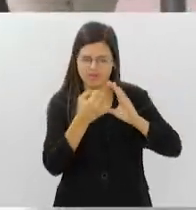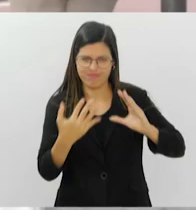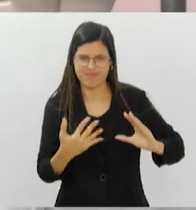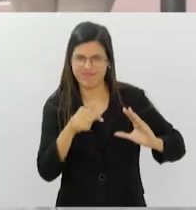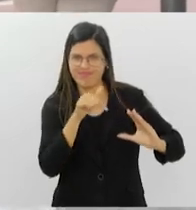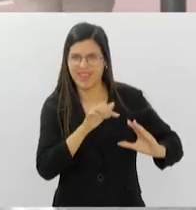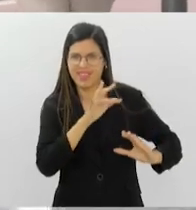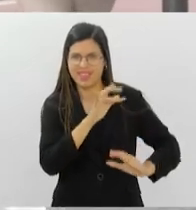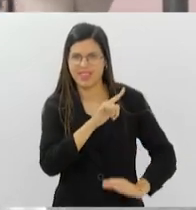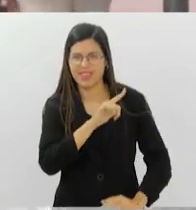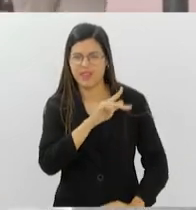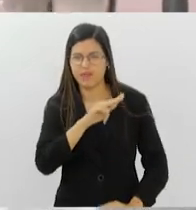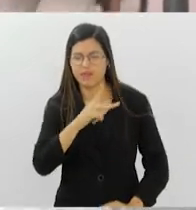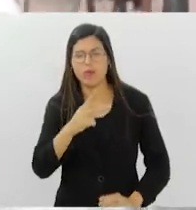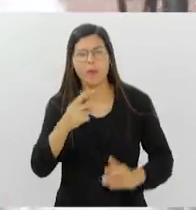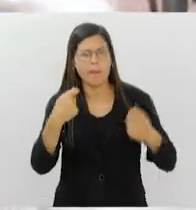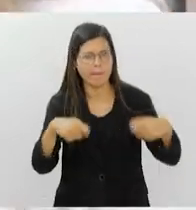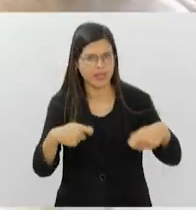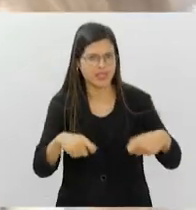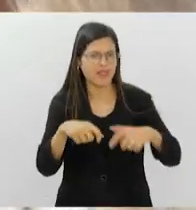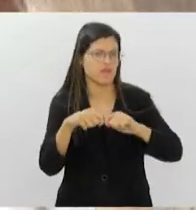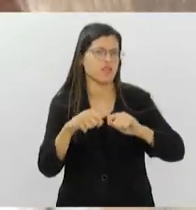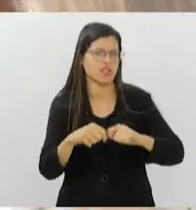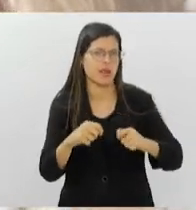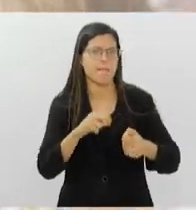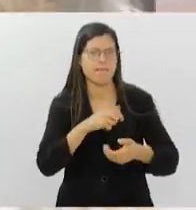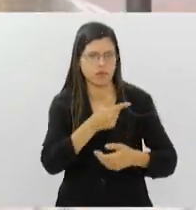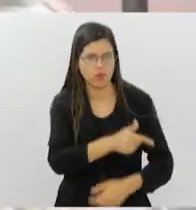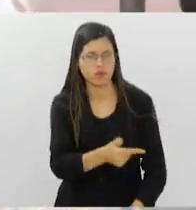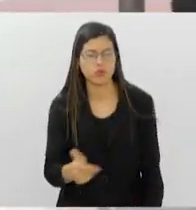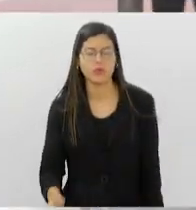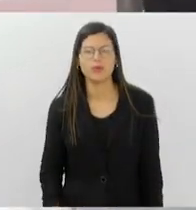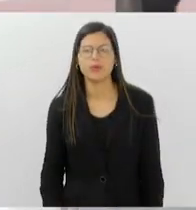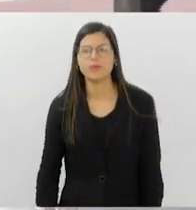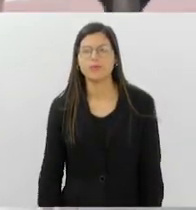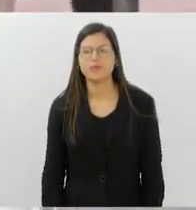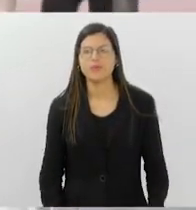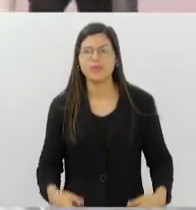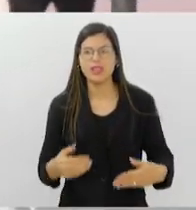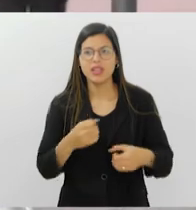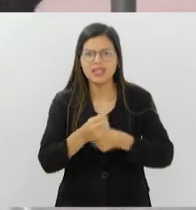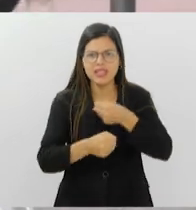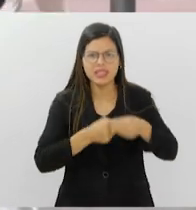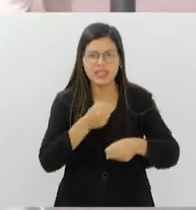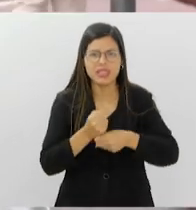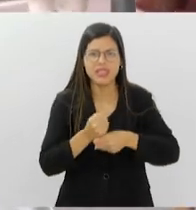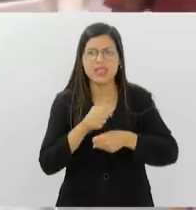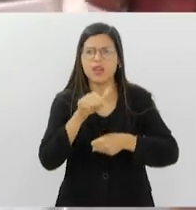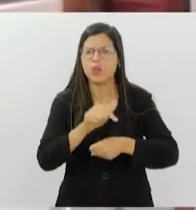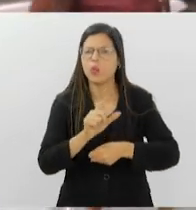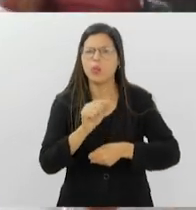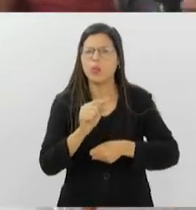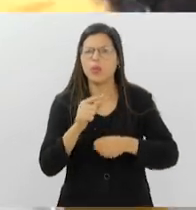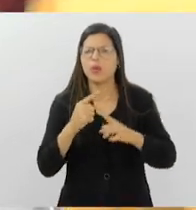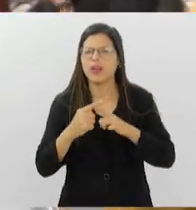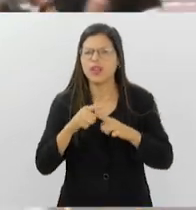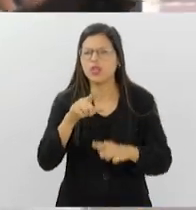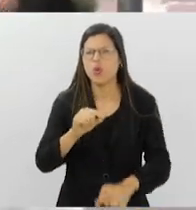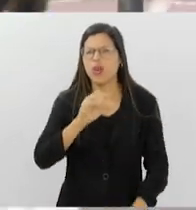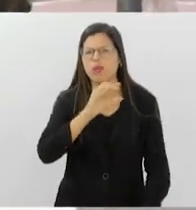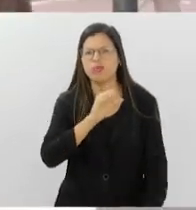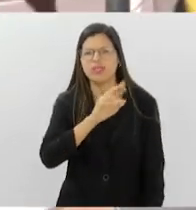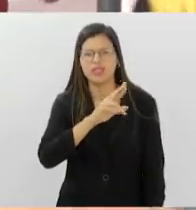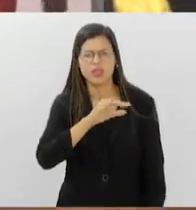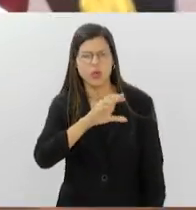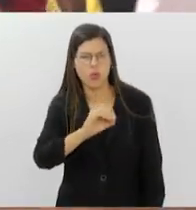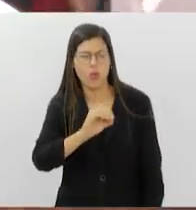ela é absolutamente necessária Com certeza agora esse ano o circo voador Por que e o que motivou a escolha do Circo Voador a